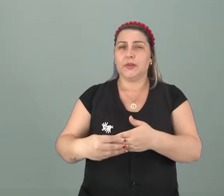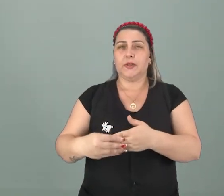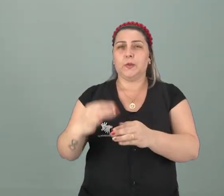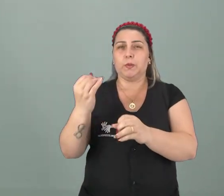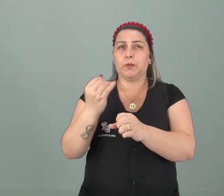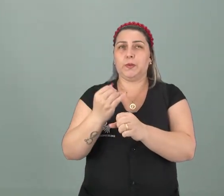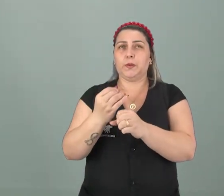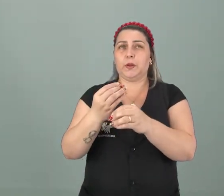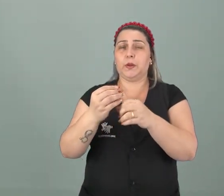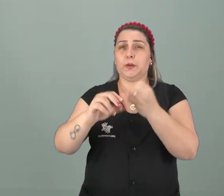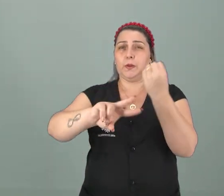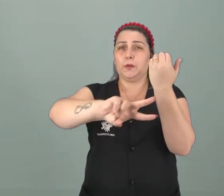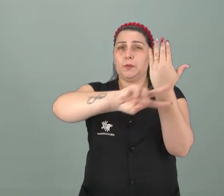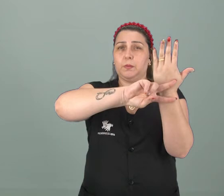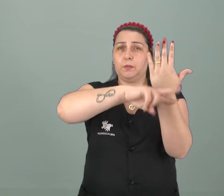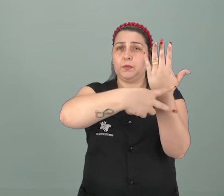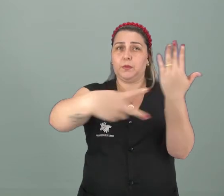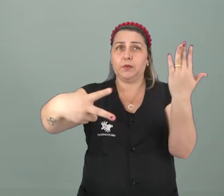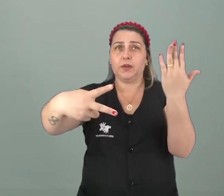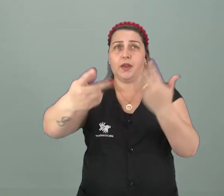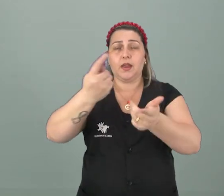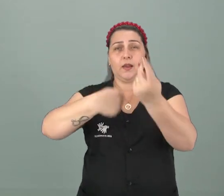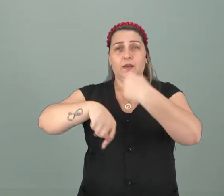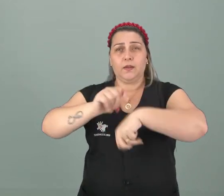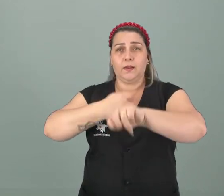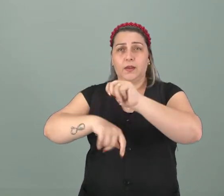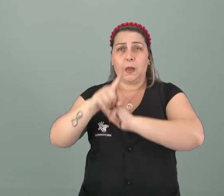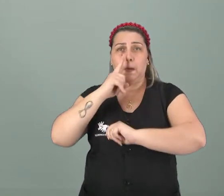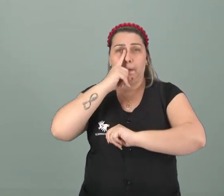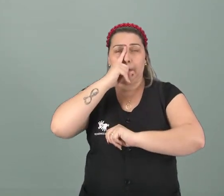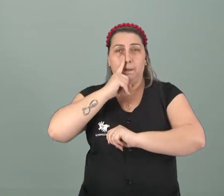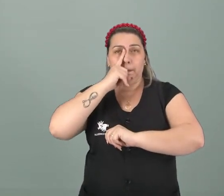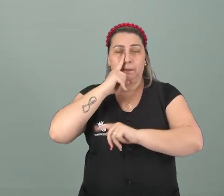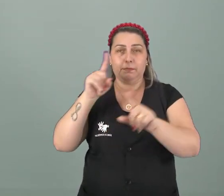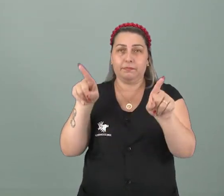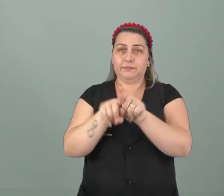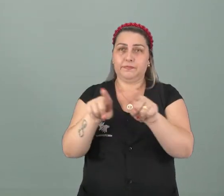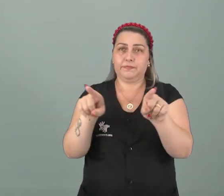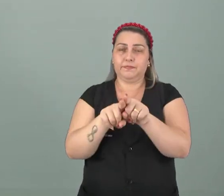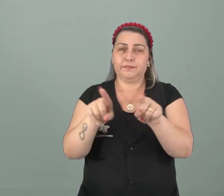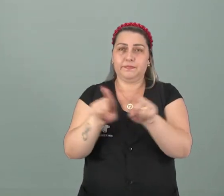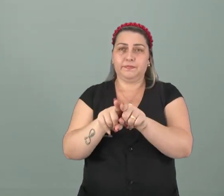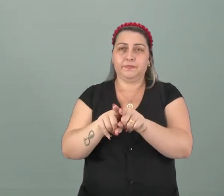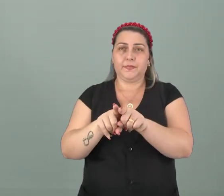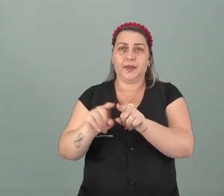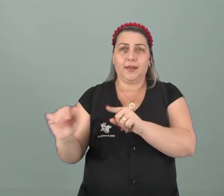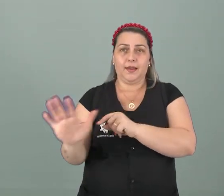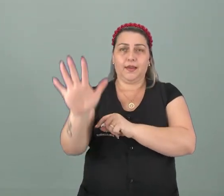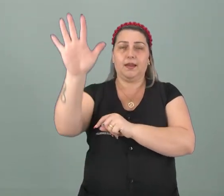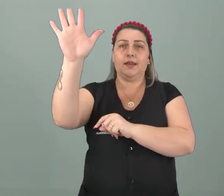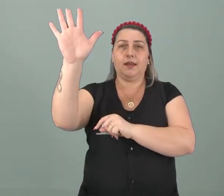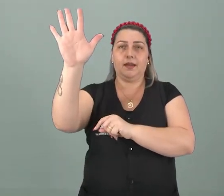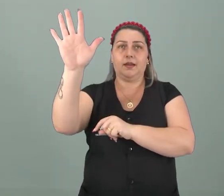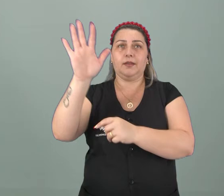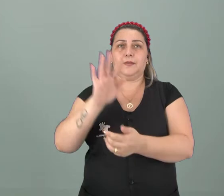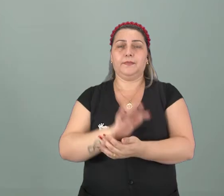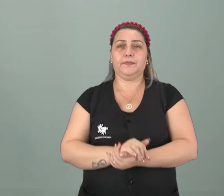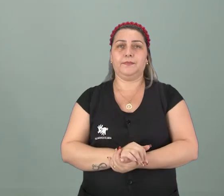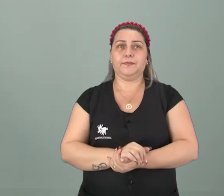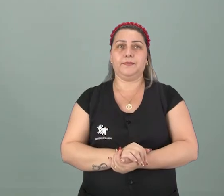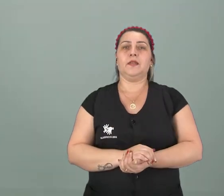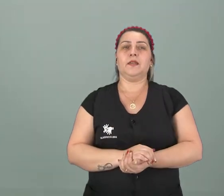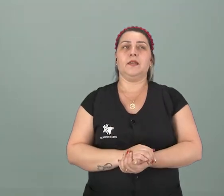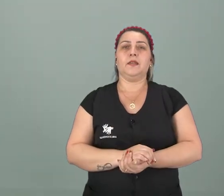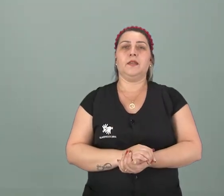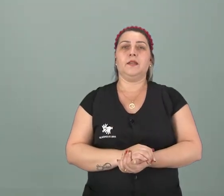tá? Então, a questão social de riscos, tá? E a questão de que é uma energia cara pegam na energia nuclear,